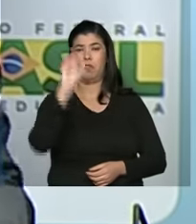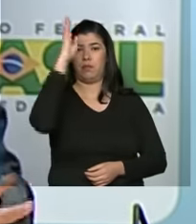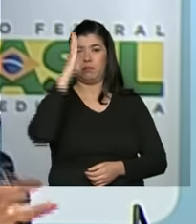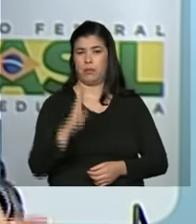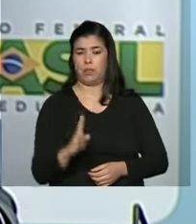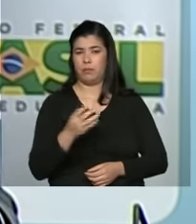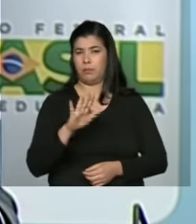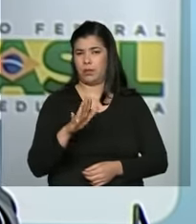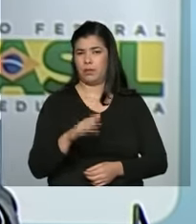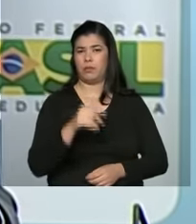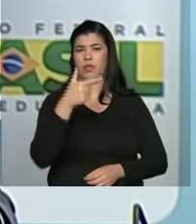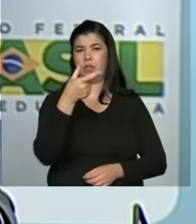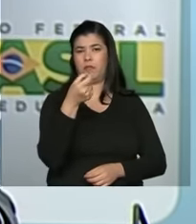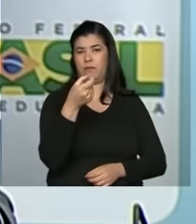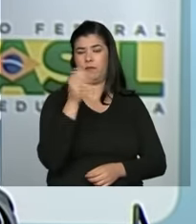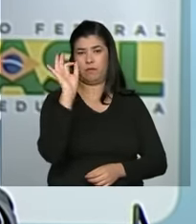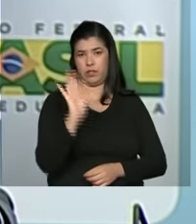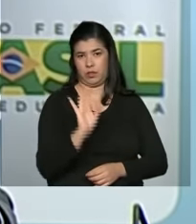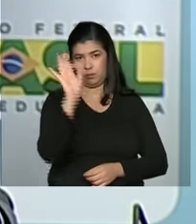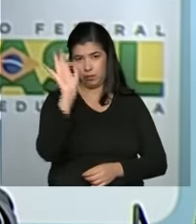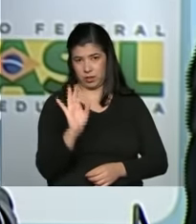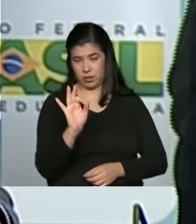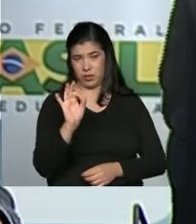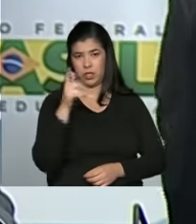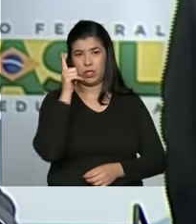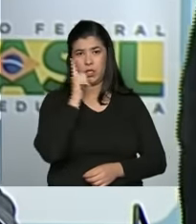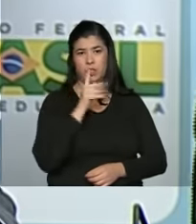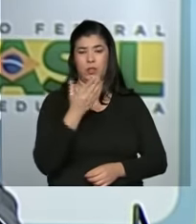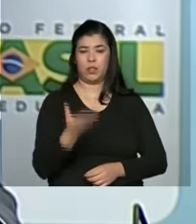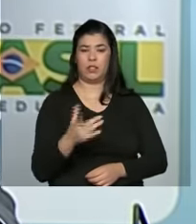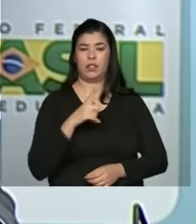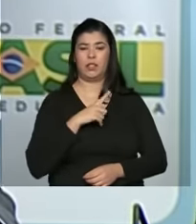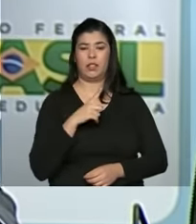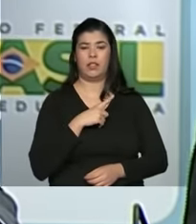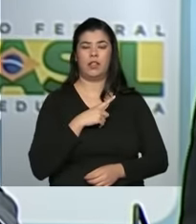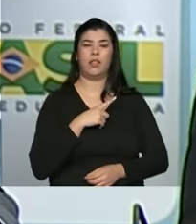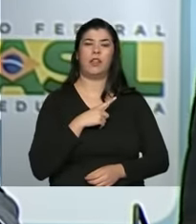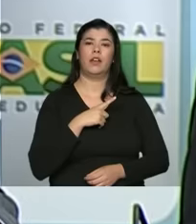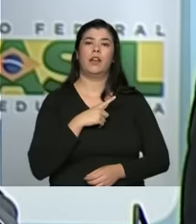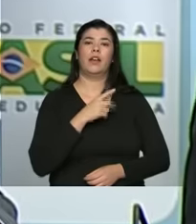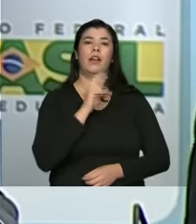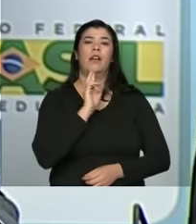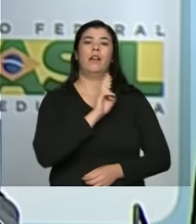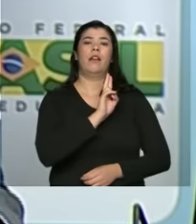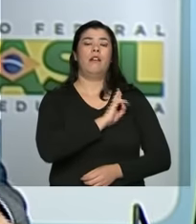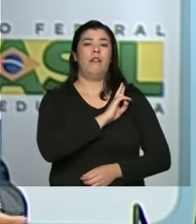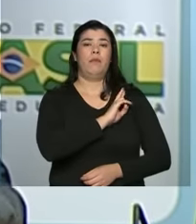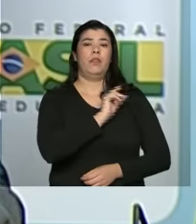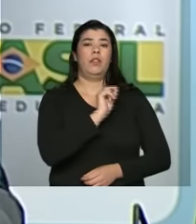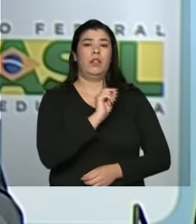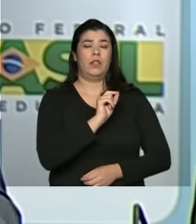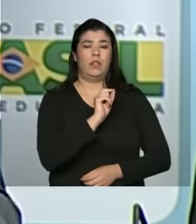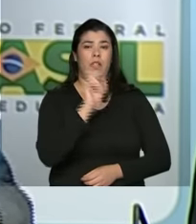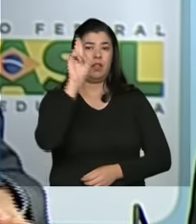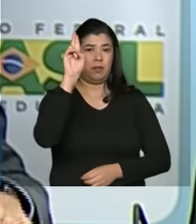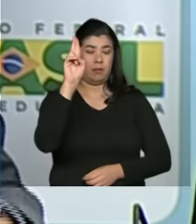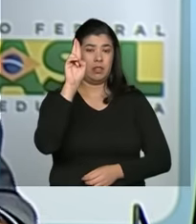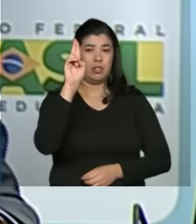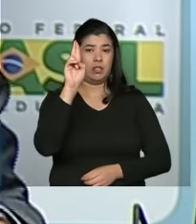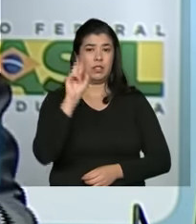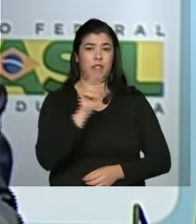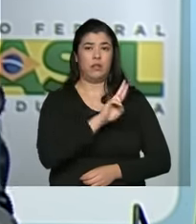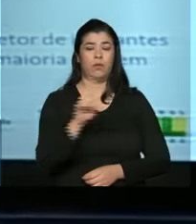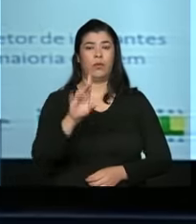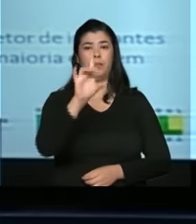de 20% deste faturamento desse recurso Ele é correspondente aos chamados dispositivos